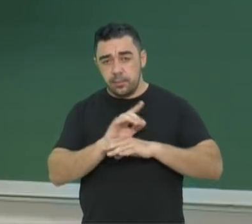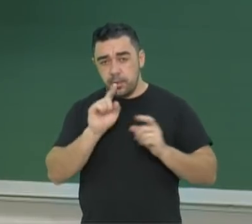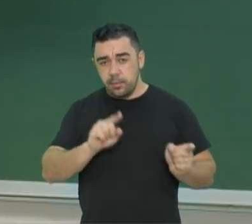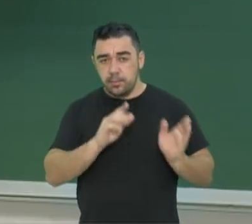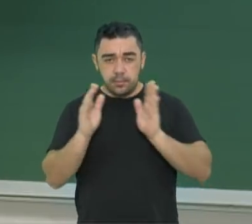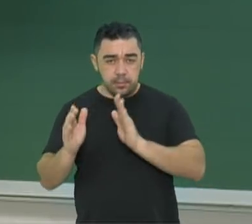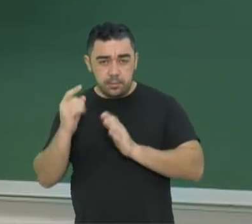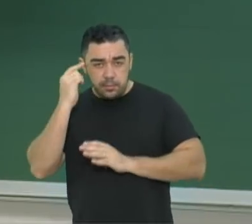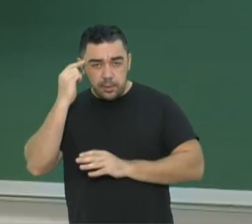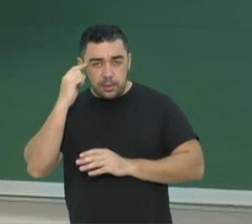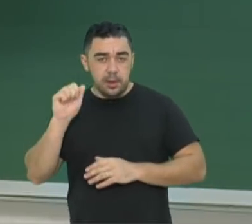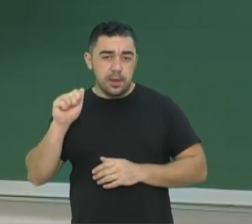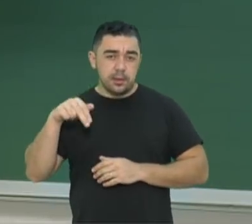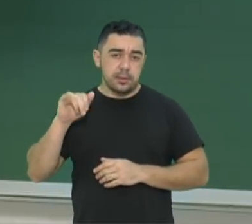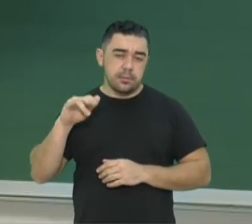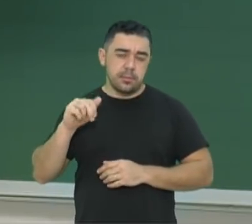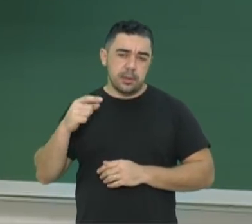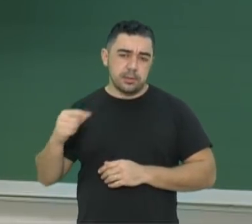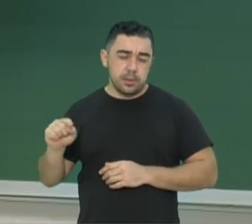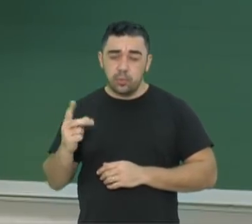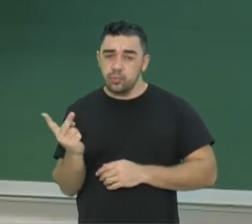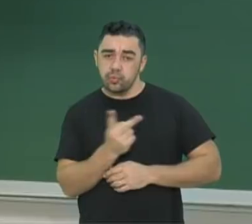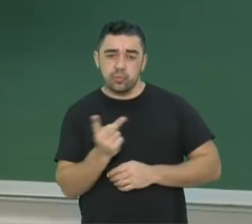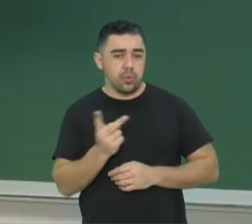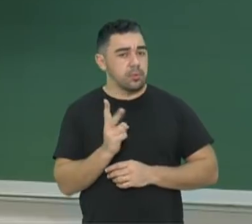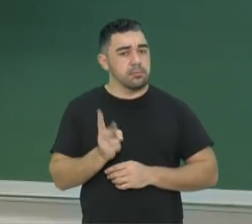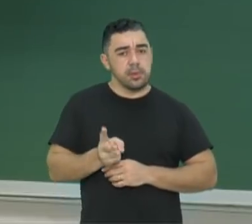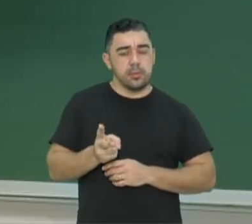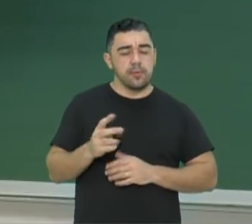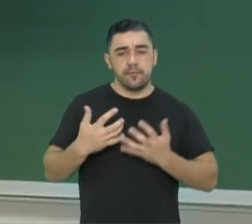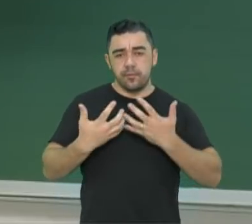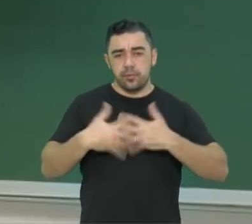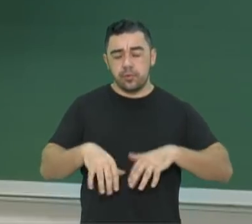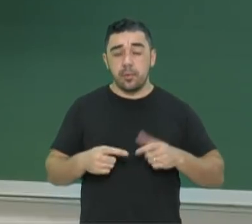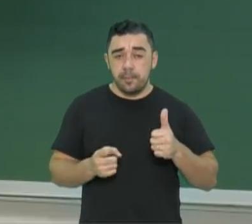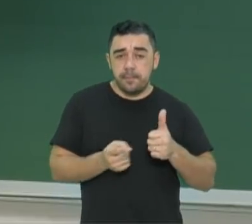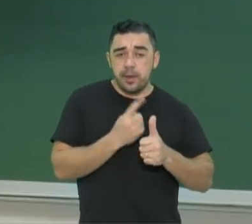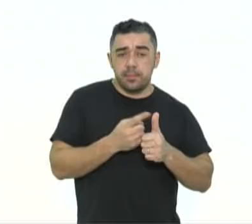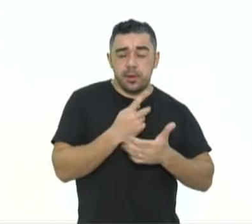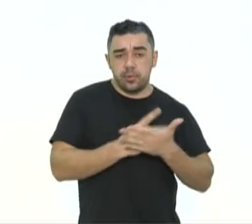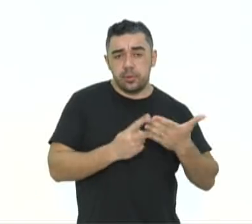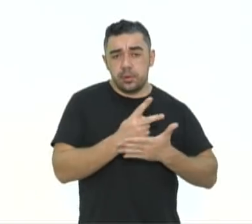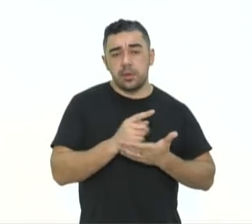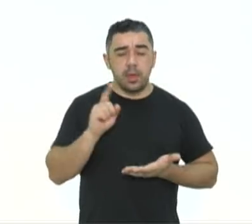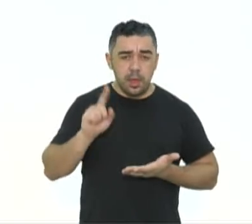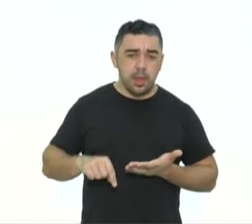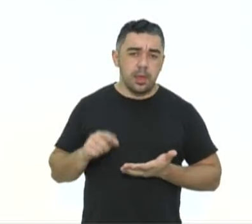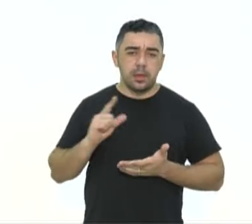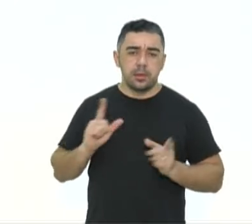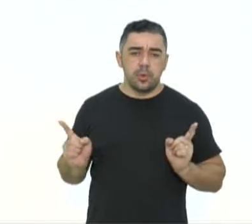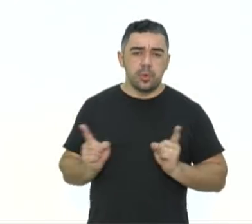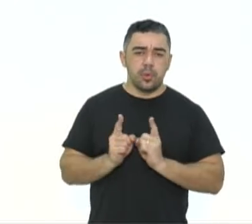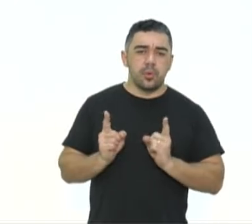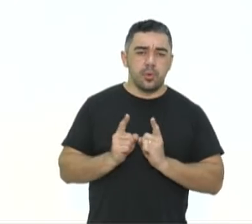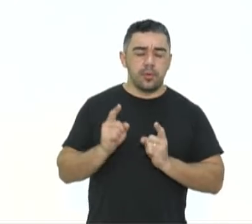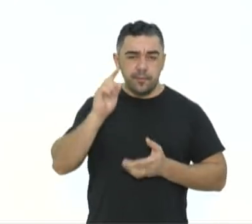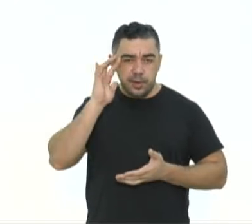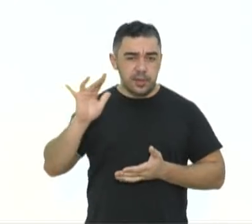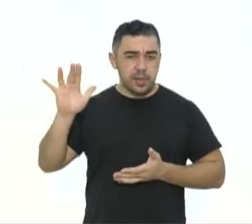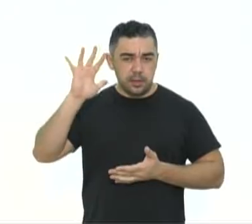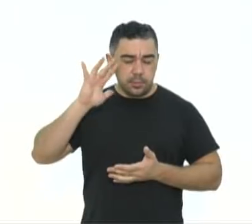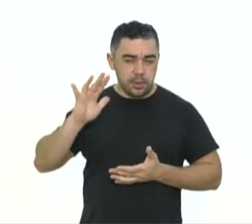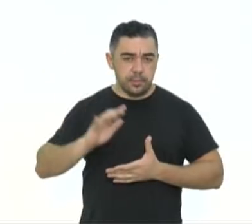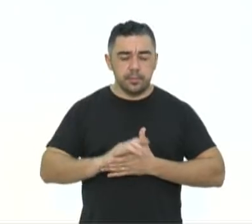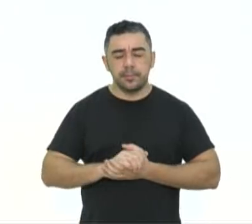eles estão ali passando o mesmo processo. E aí, o primeiro desenho animado produzido foi o curta-metragem Fantasmagorie,